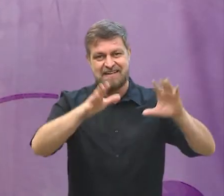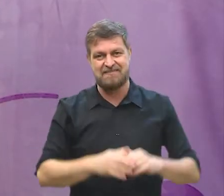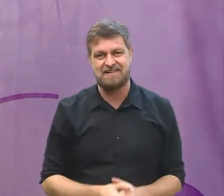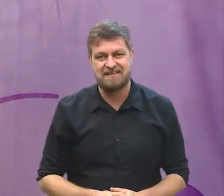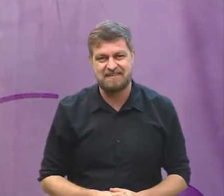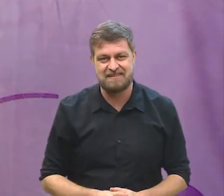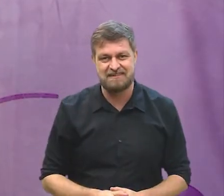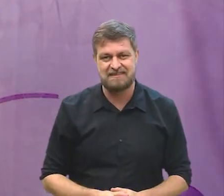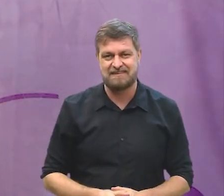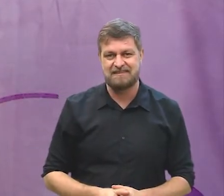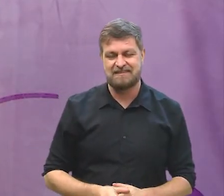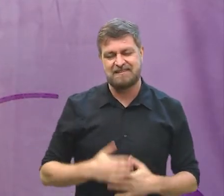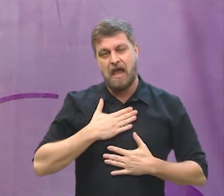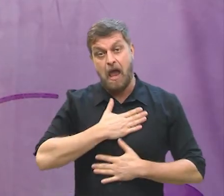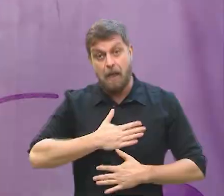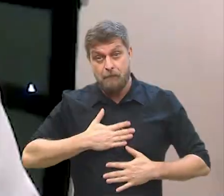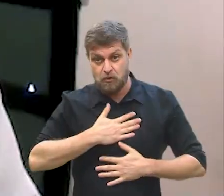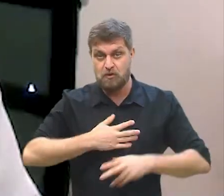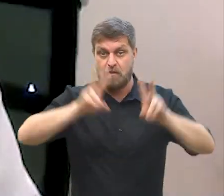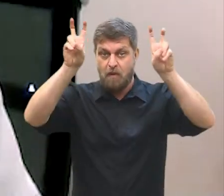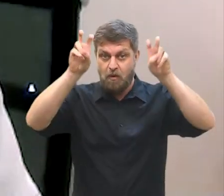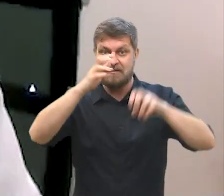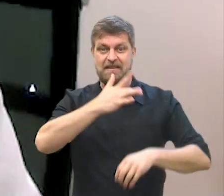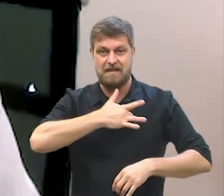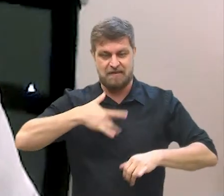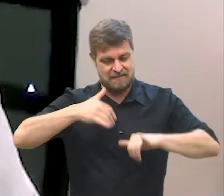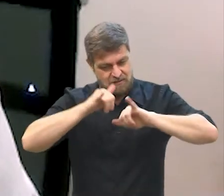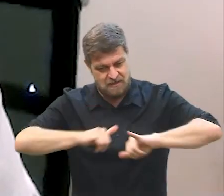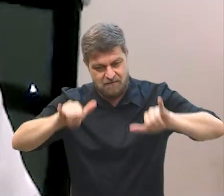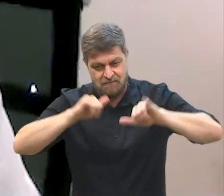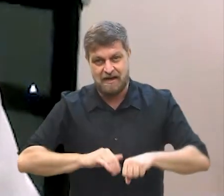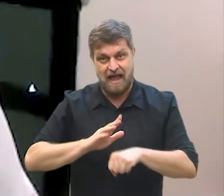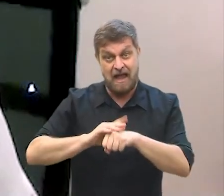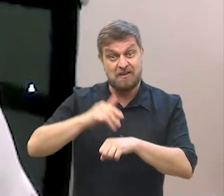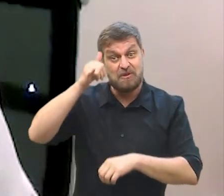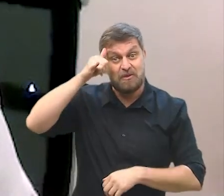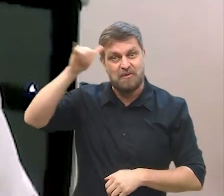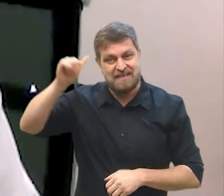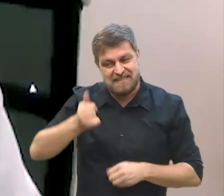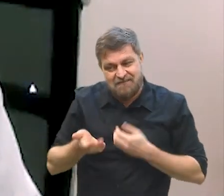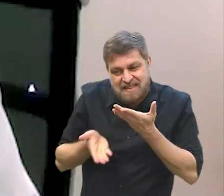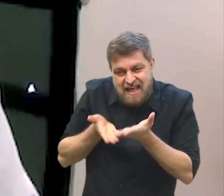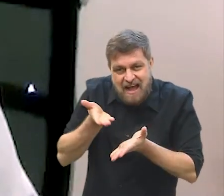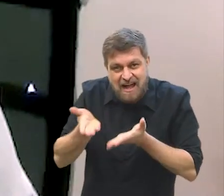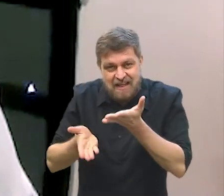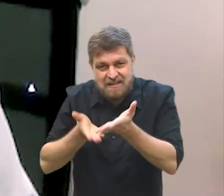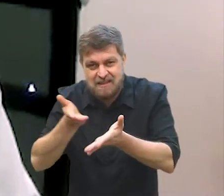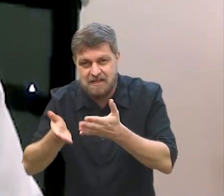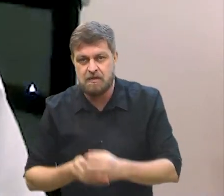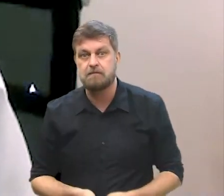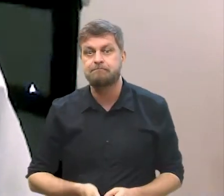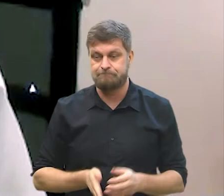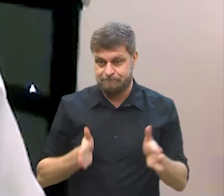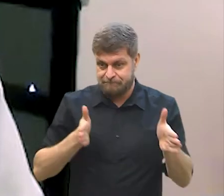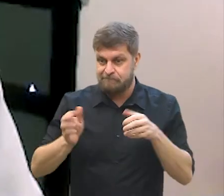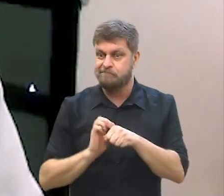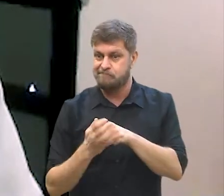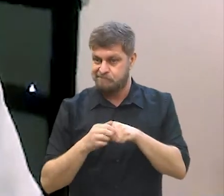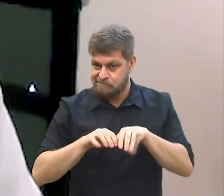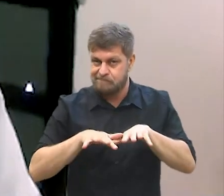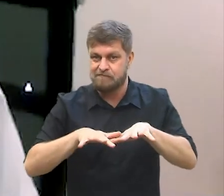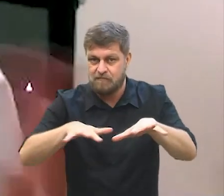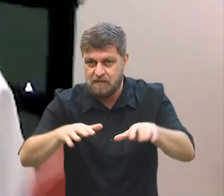especialidades diferenciadas, como eu falei, por exemplo, na cirurgia pediátrica, né? A gente já está com alguns cirurgiões em formação, então a gente vai avançar ainda